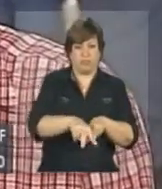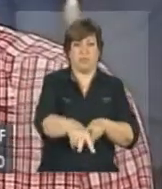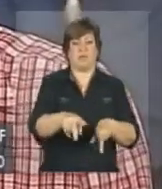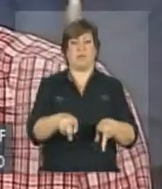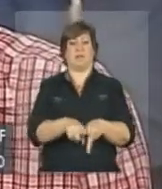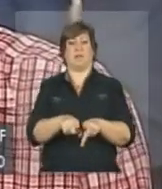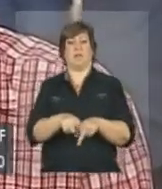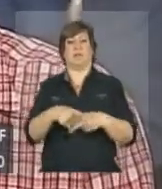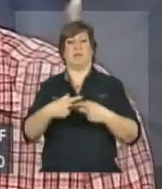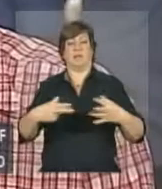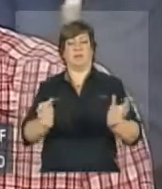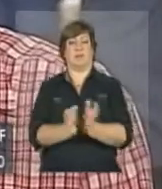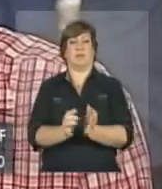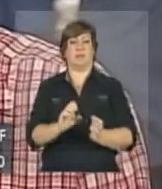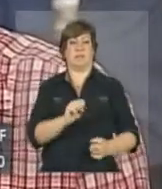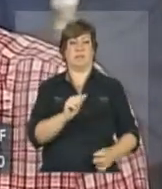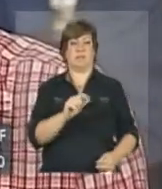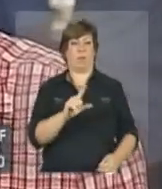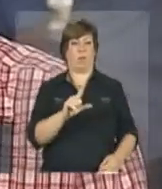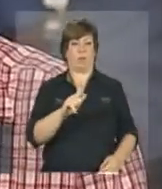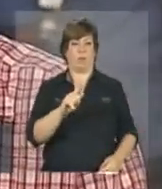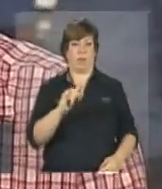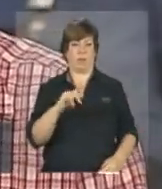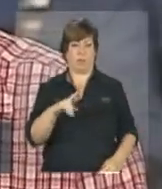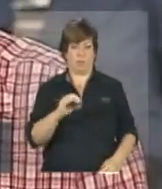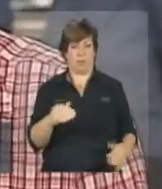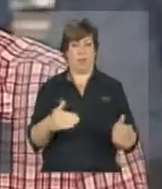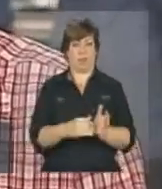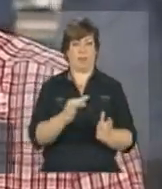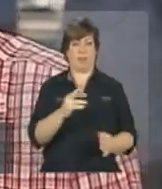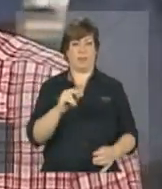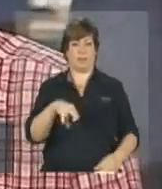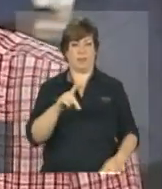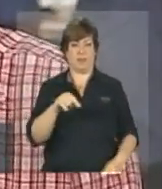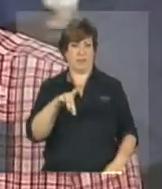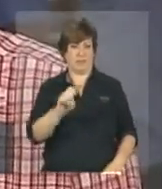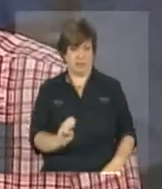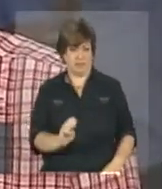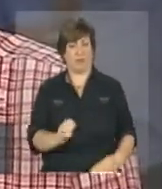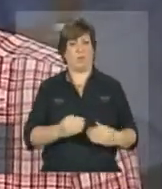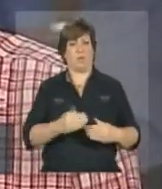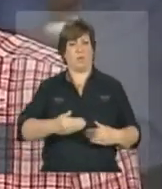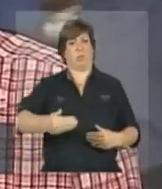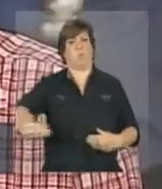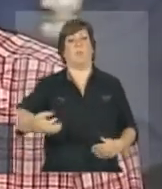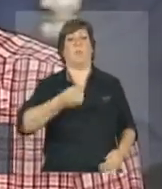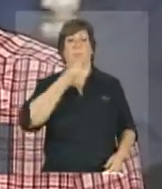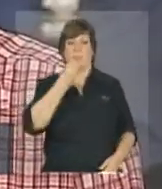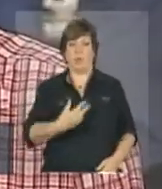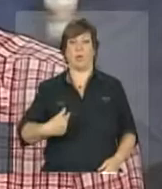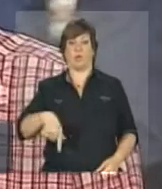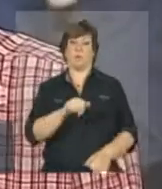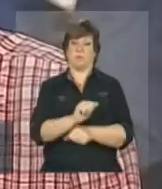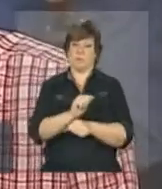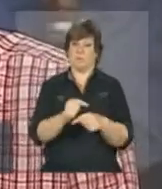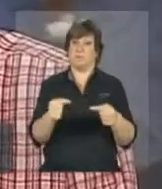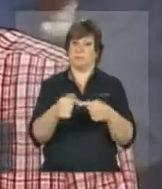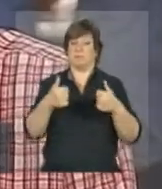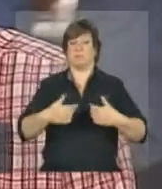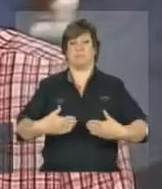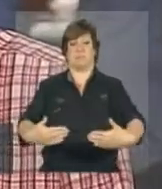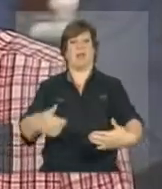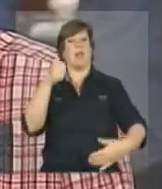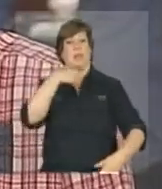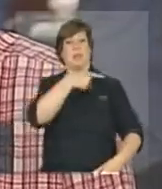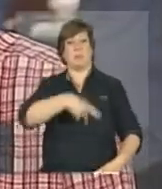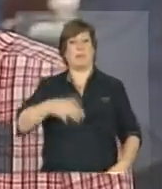do trecho que vai de Salgueiro até Trindade, está avançando dentro daquilo que é a expectativa e a presidenta